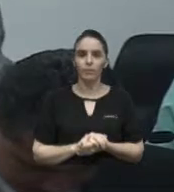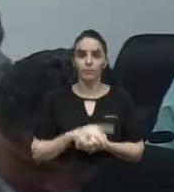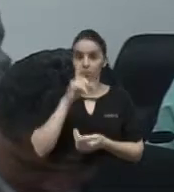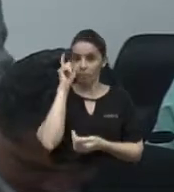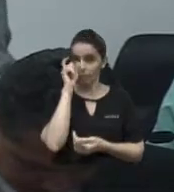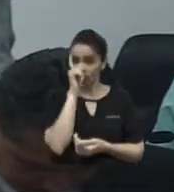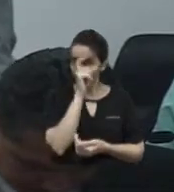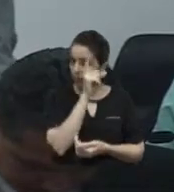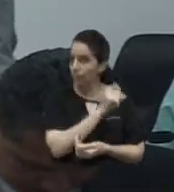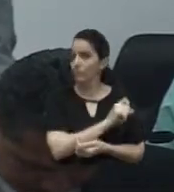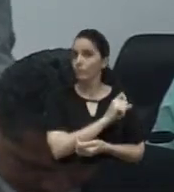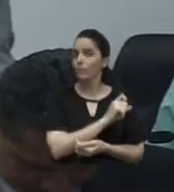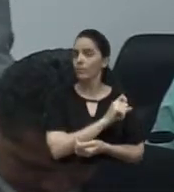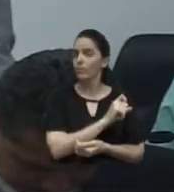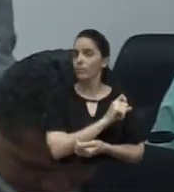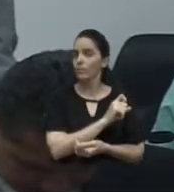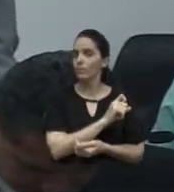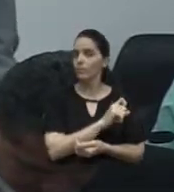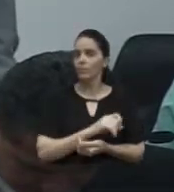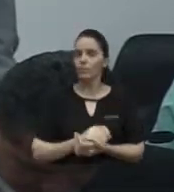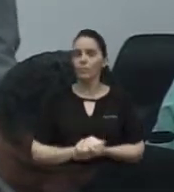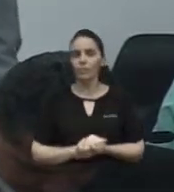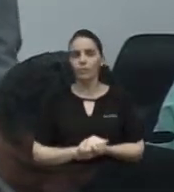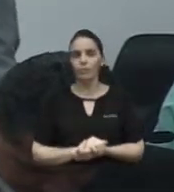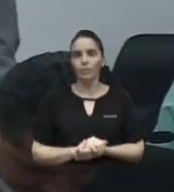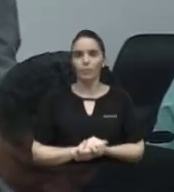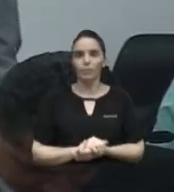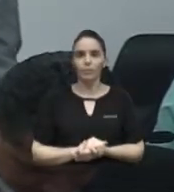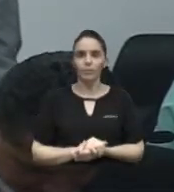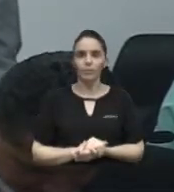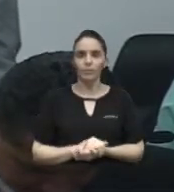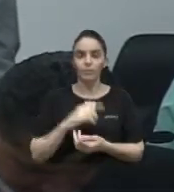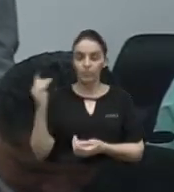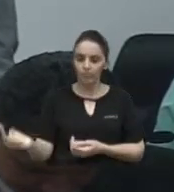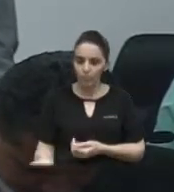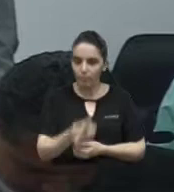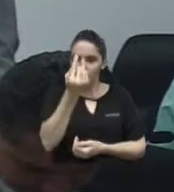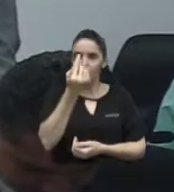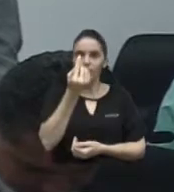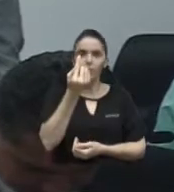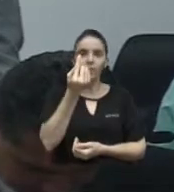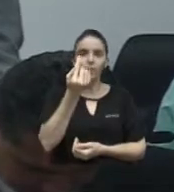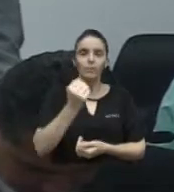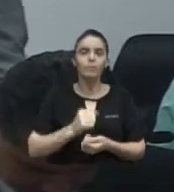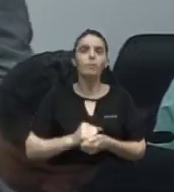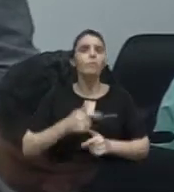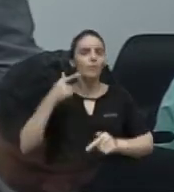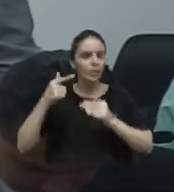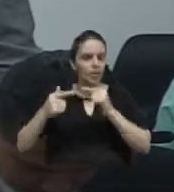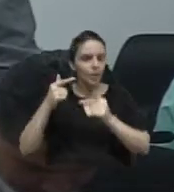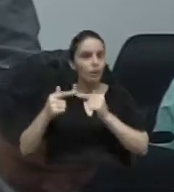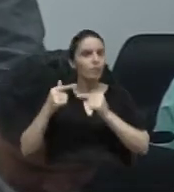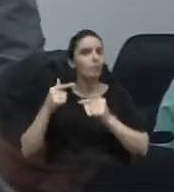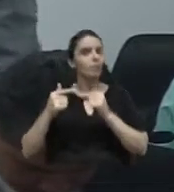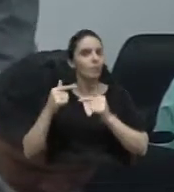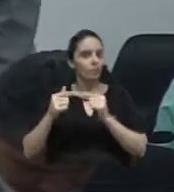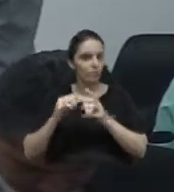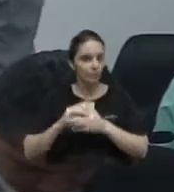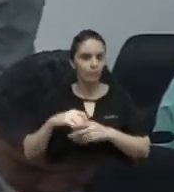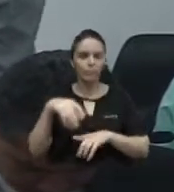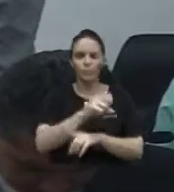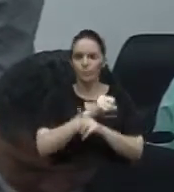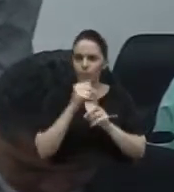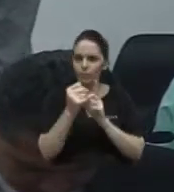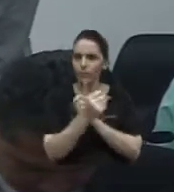Difícil. Com certeza, quando isso vier à tona, haverá uma discussão maior entre a